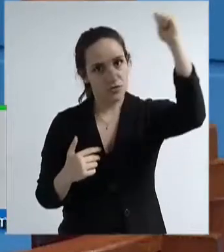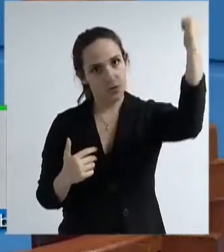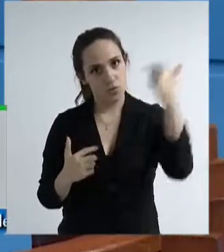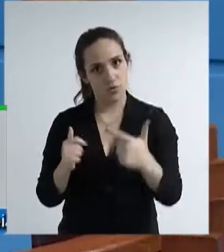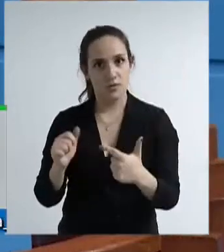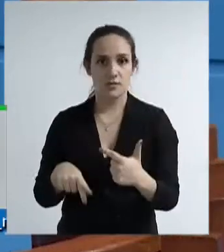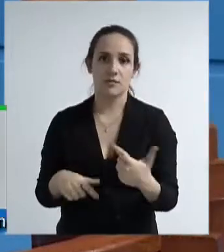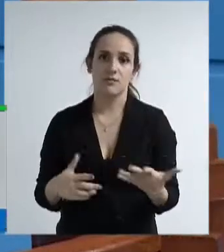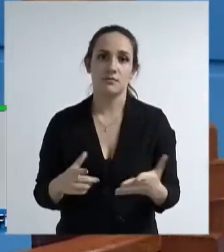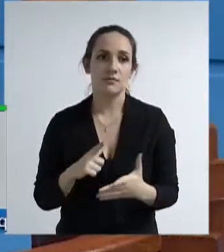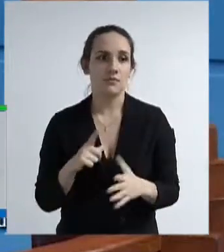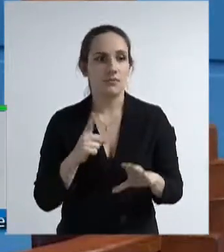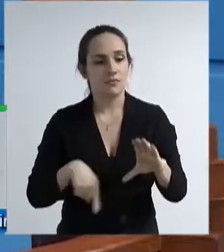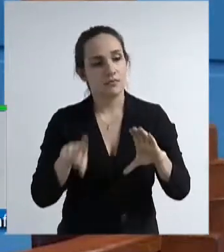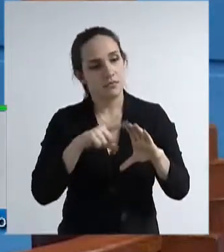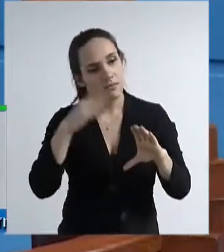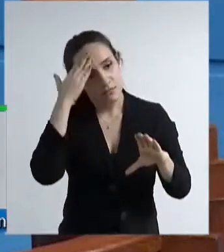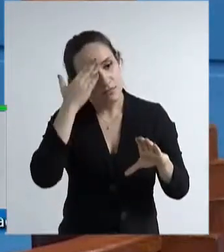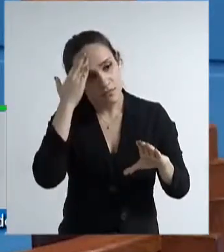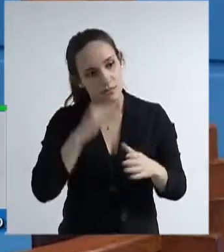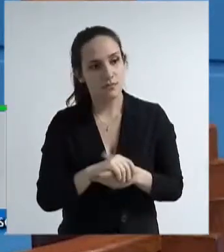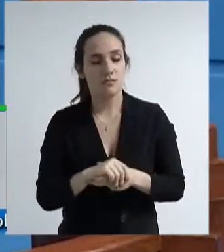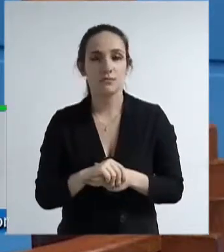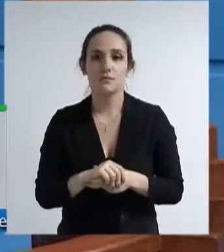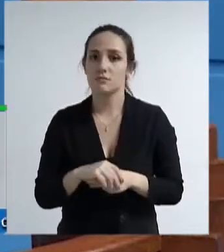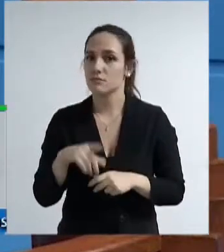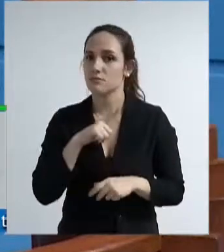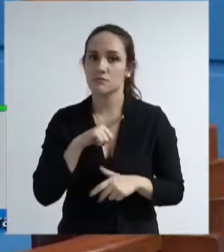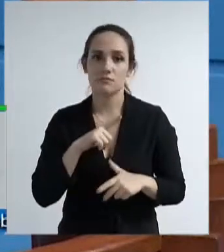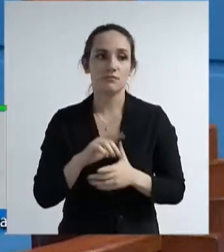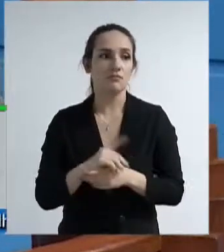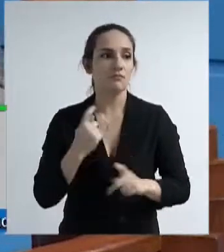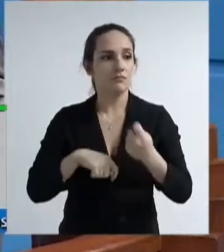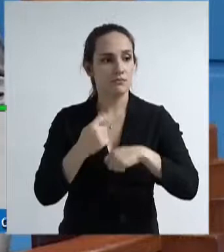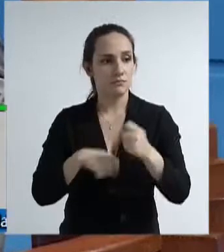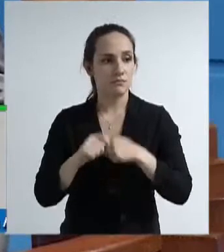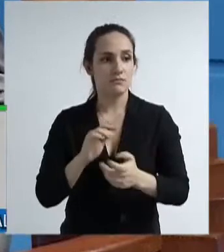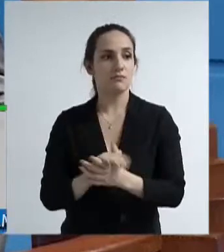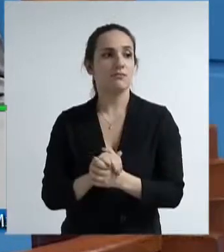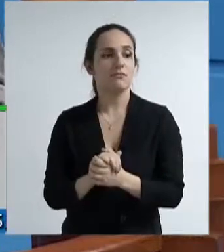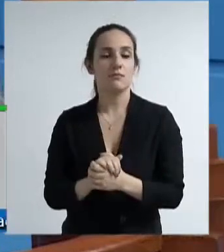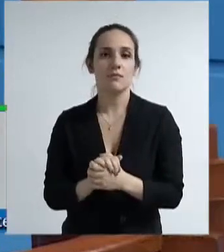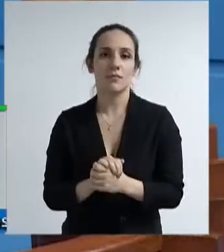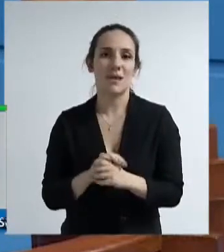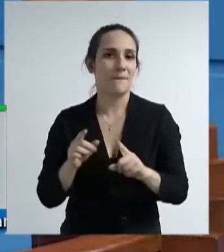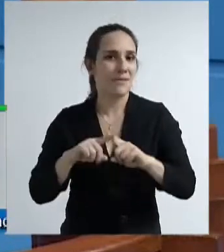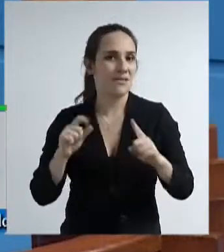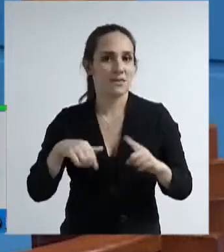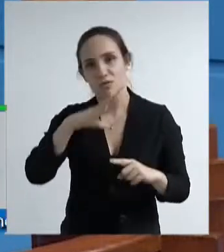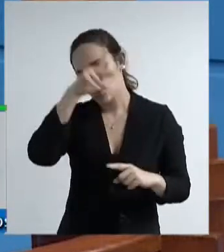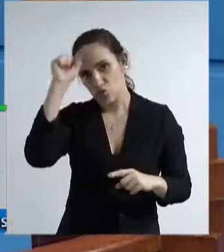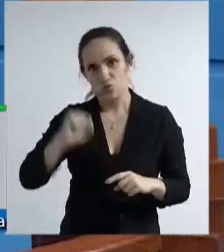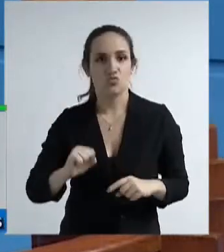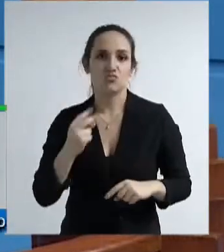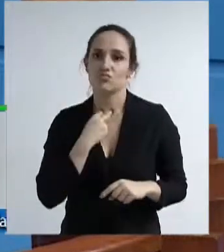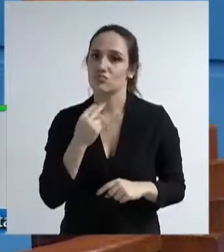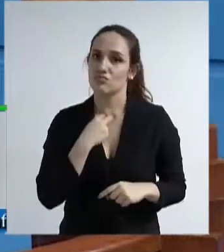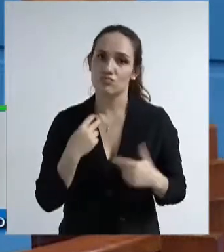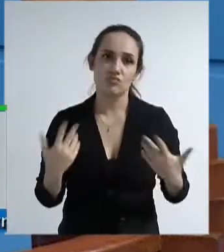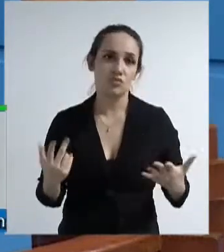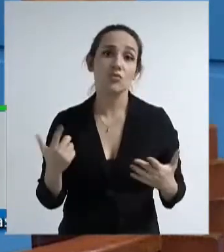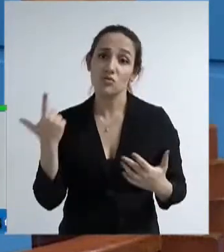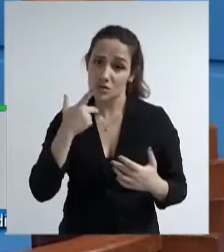O segmento de pneus e acessórios movimenta um mercado milionário, que aqui em Mato Grosso do Sul não seria diferente. Entendo